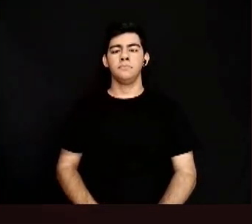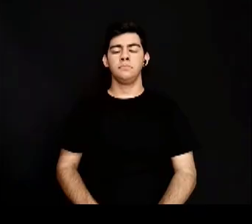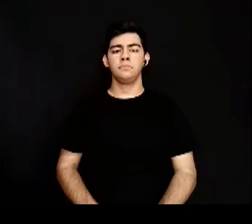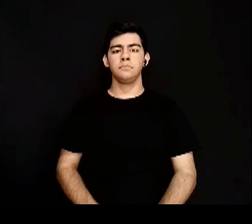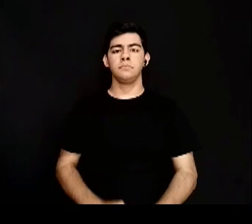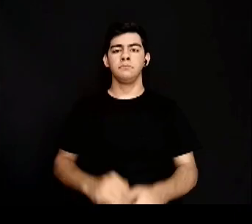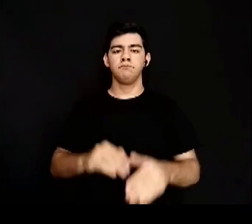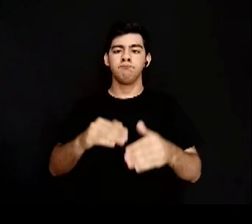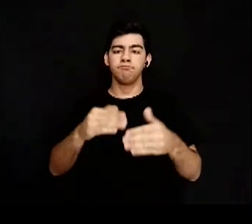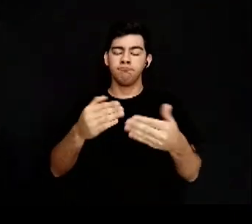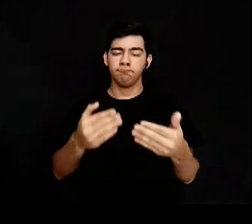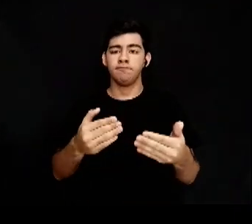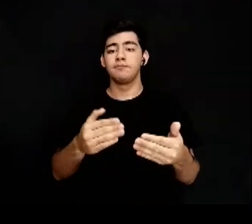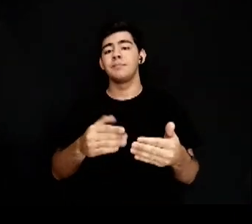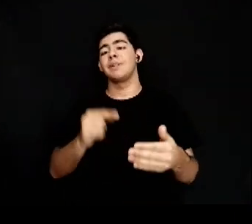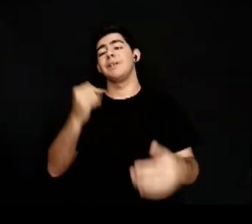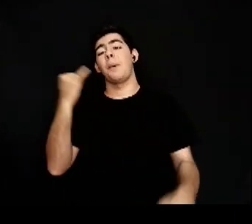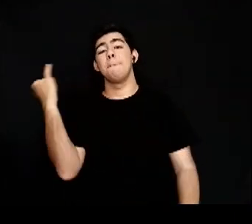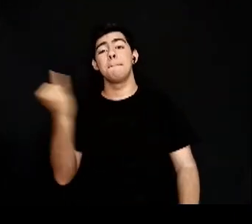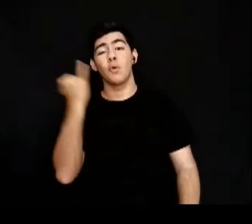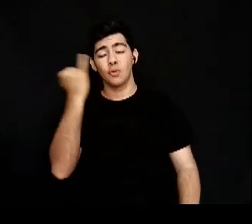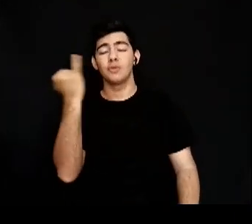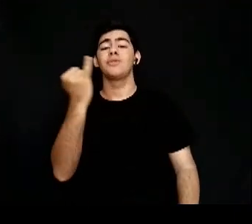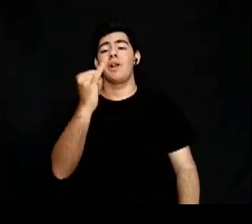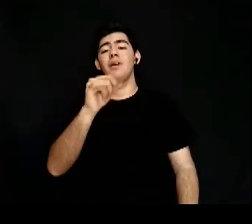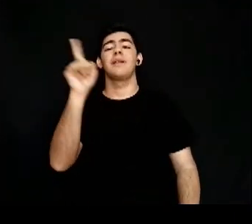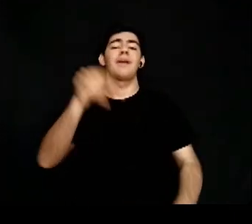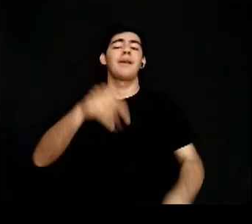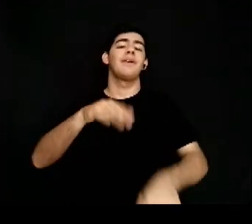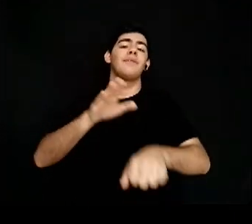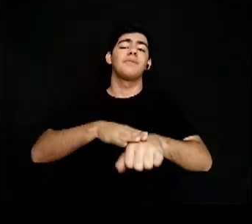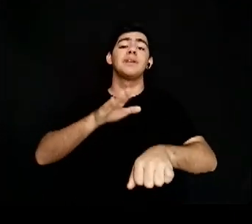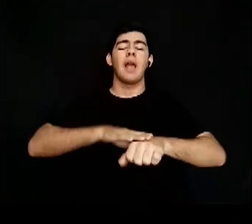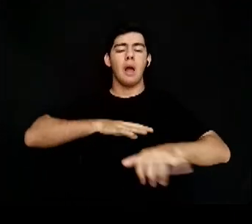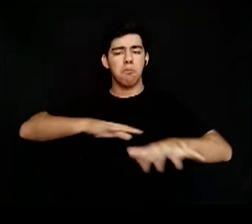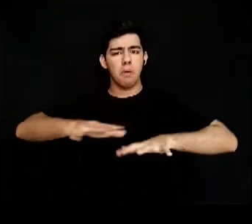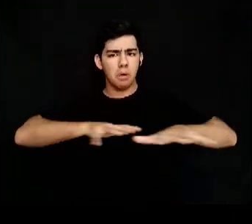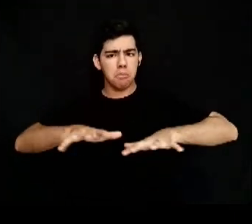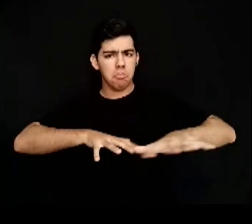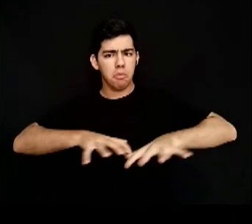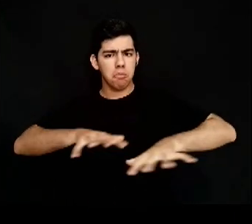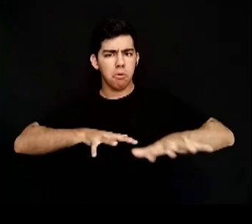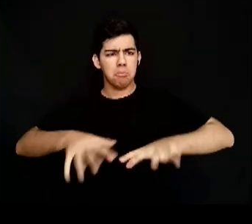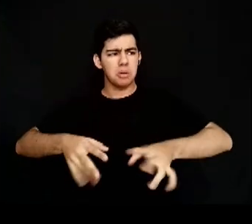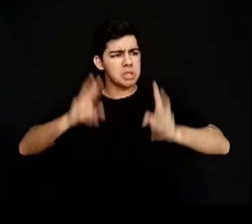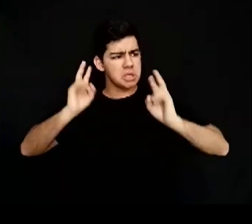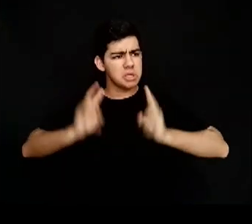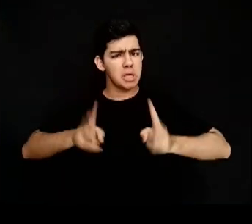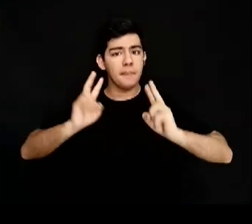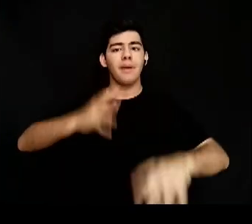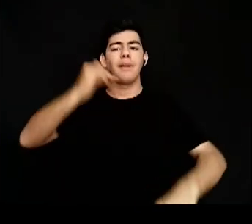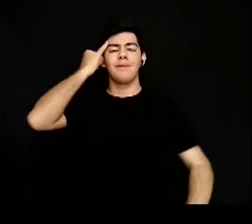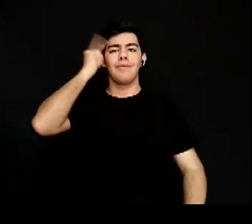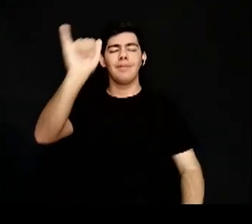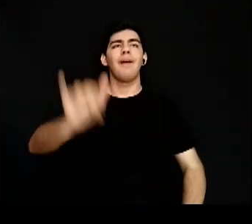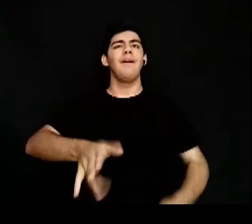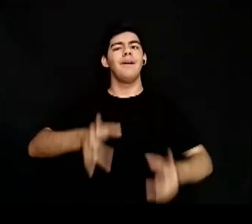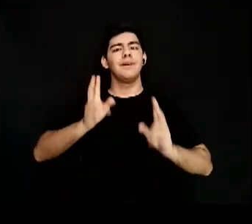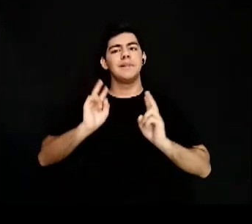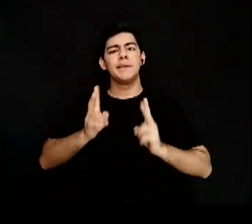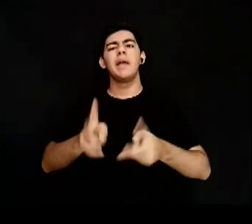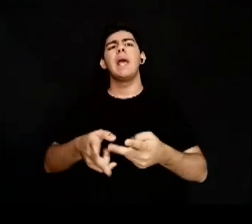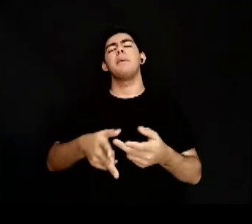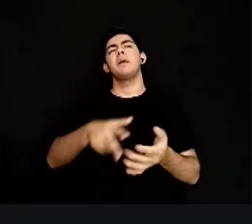a trombose. Então, uma das coisas mais importantes no pós-operatório é se movimentar assim que possível, evitar ficar